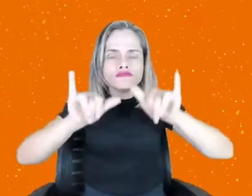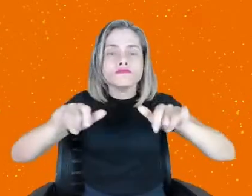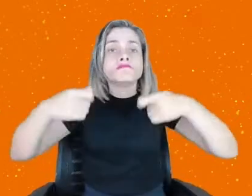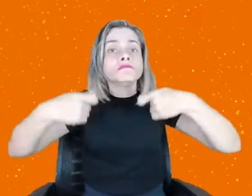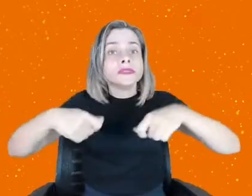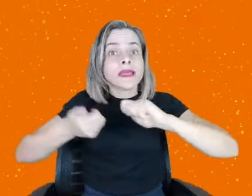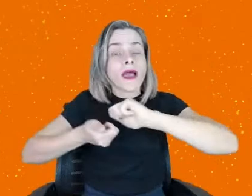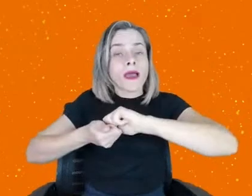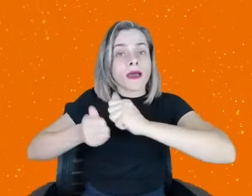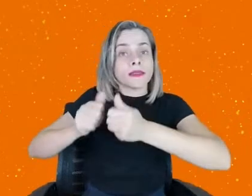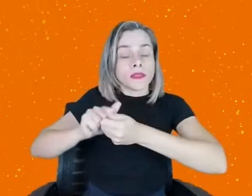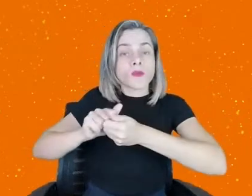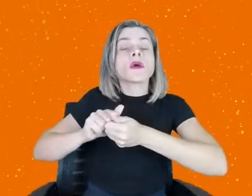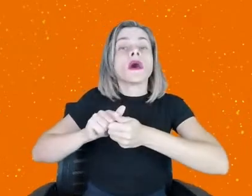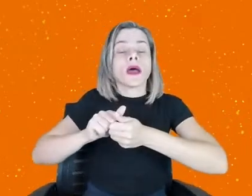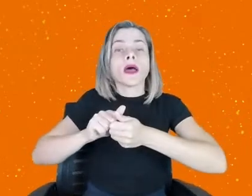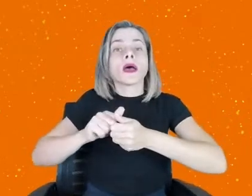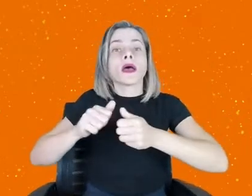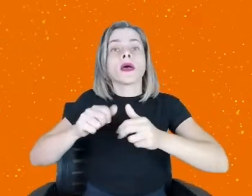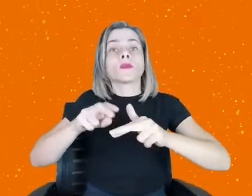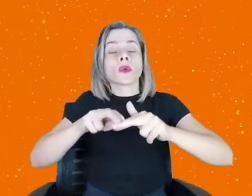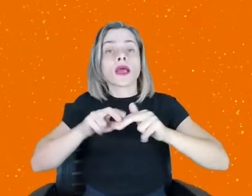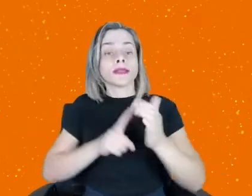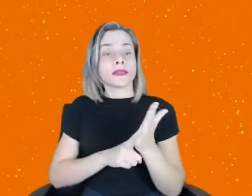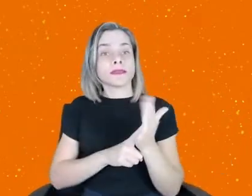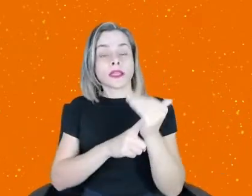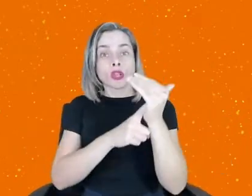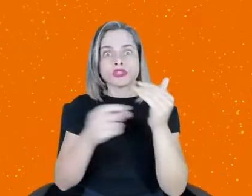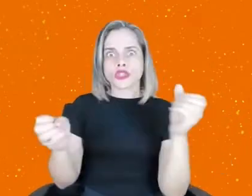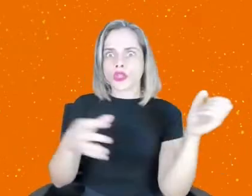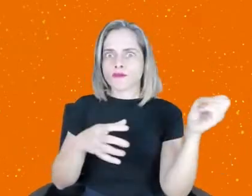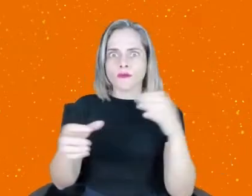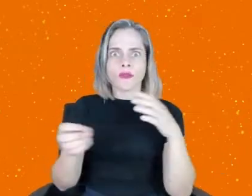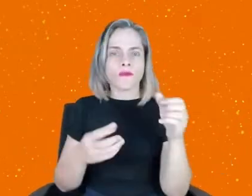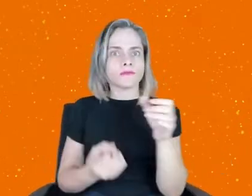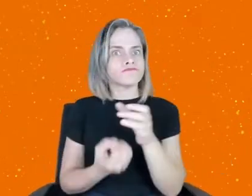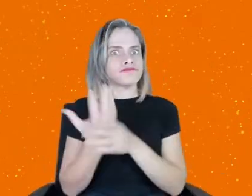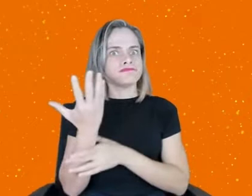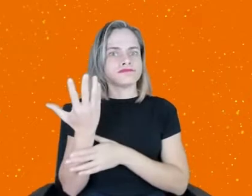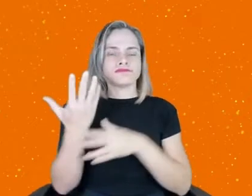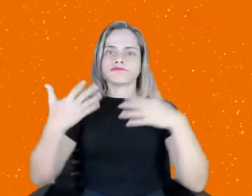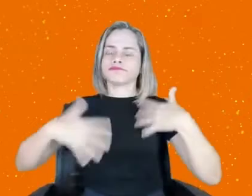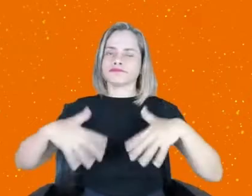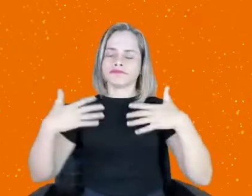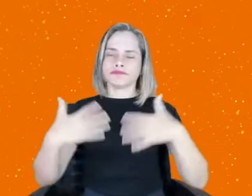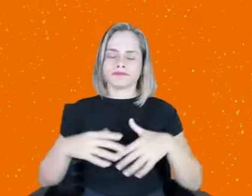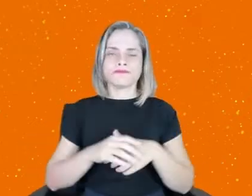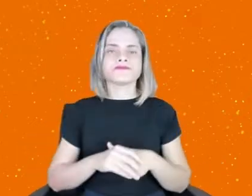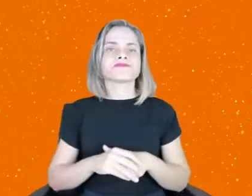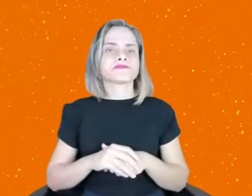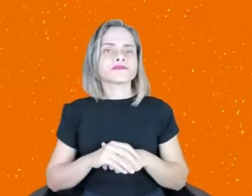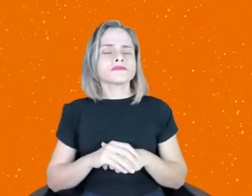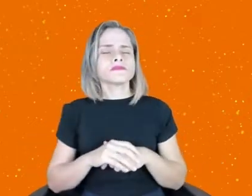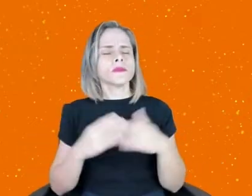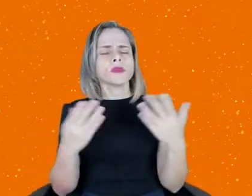com a capacidade que essas novas tecnologias permitem lá e quando a gente faz um paralelo desce